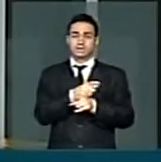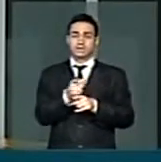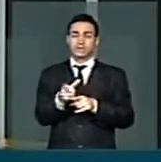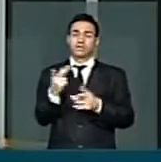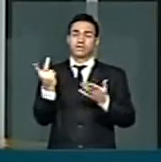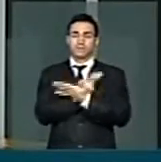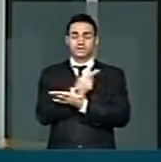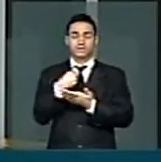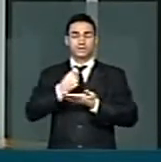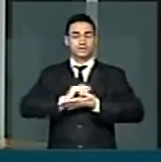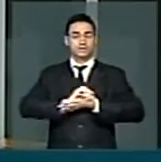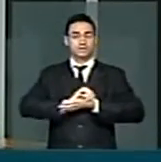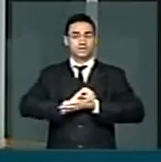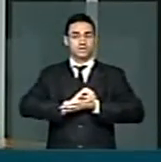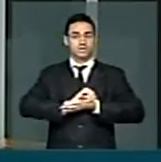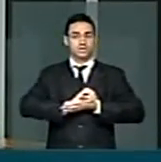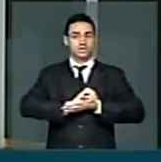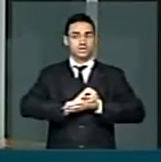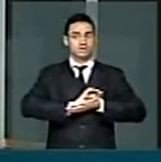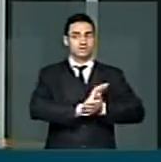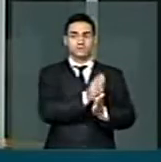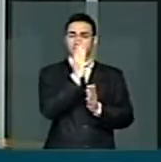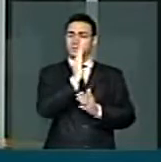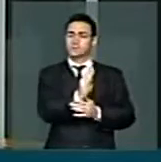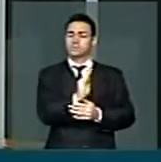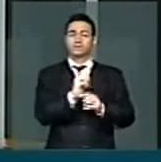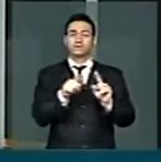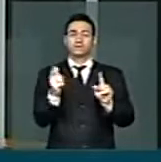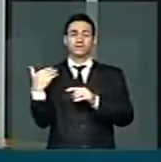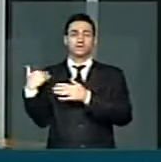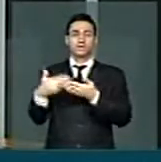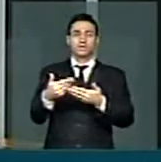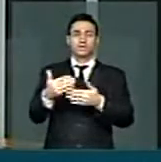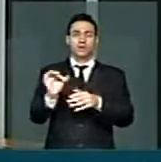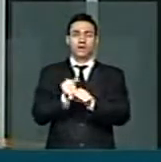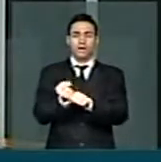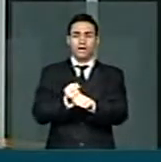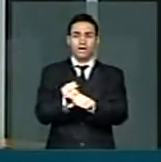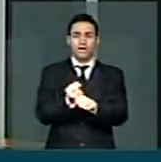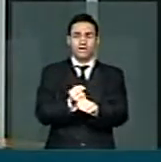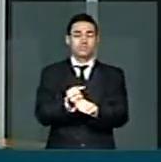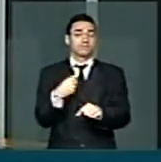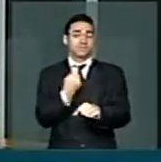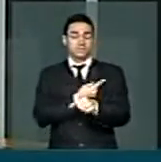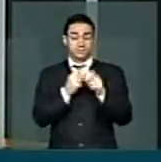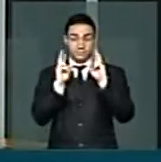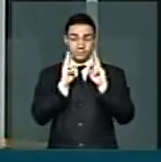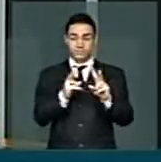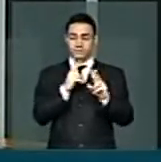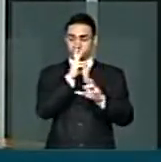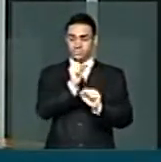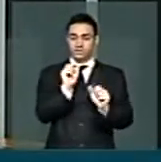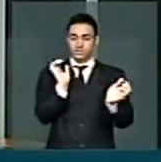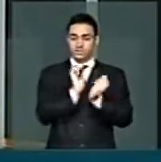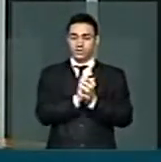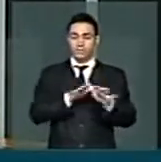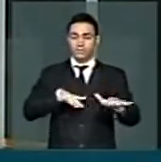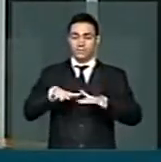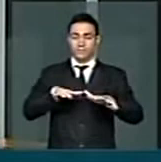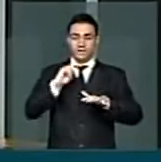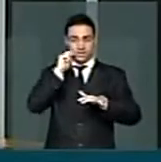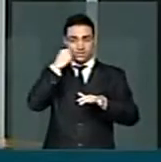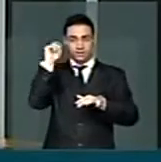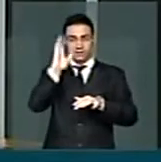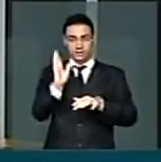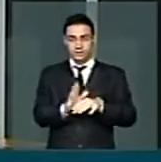exclusão. Muito felizmente, porém, nas últimas décadas, temos assistido ao fortalecimento do movimento negro no Brasil.